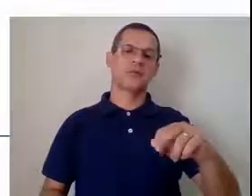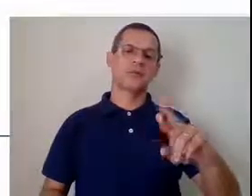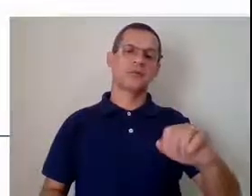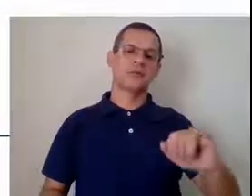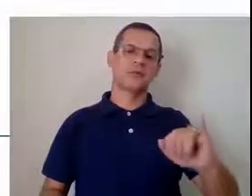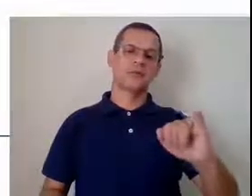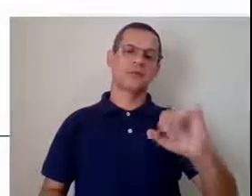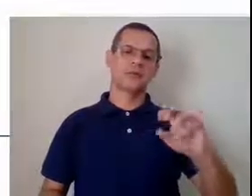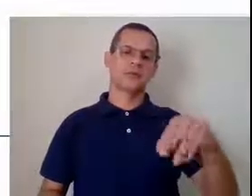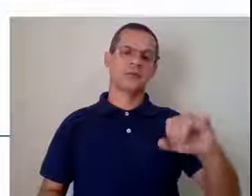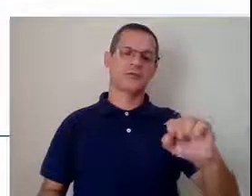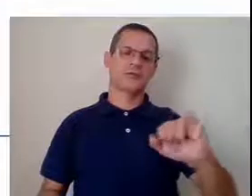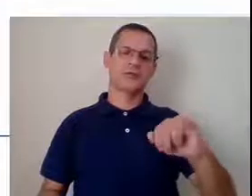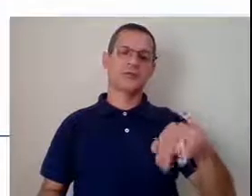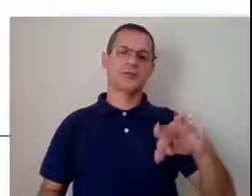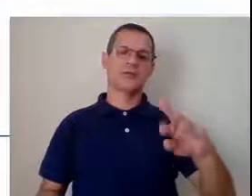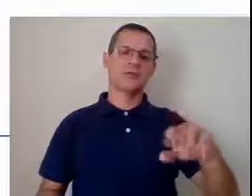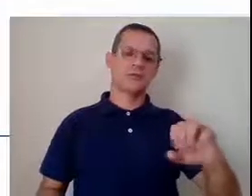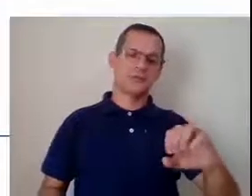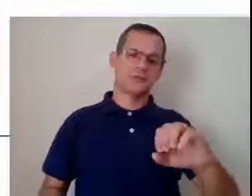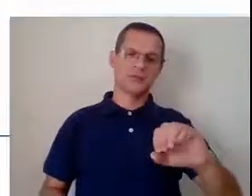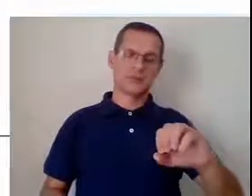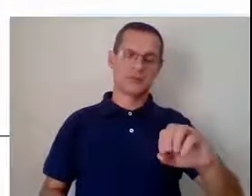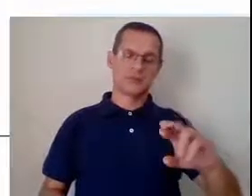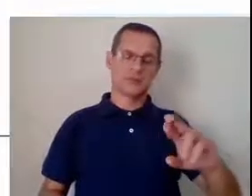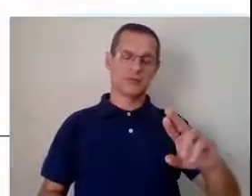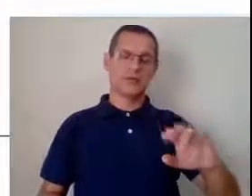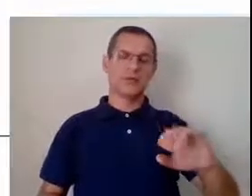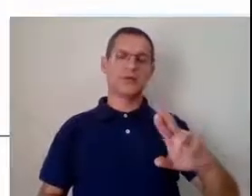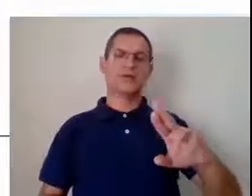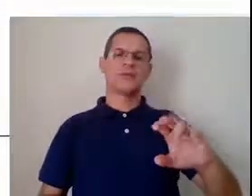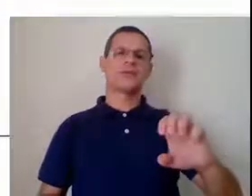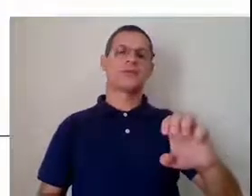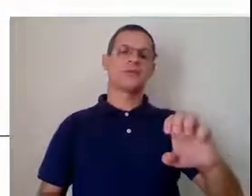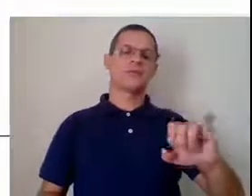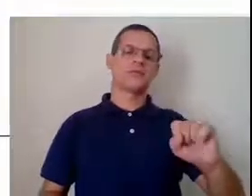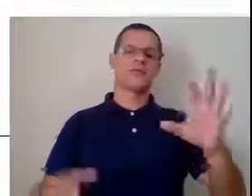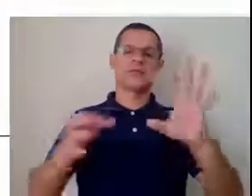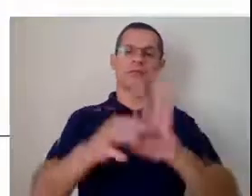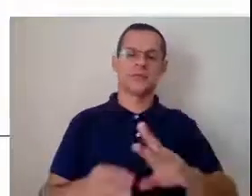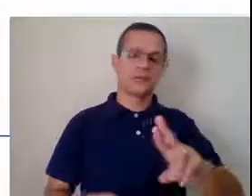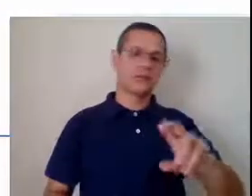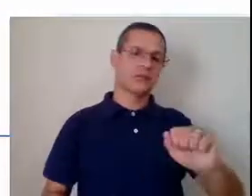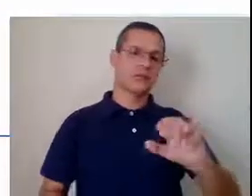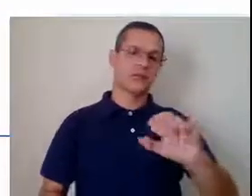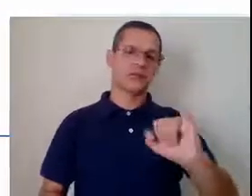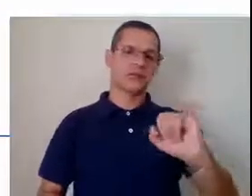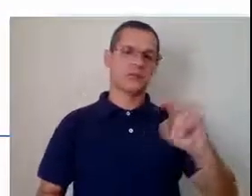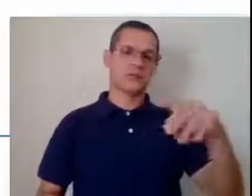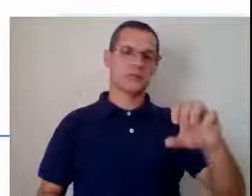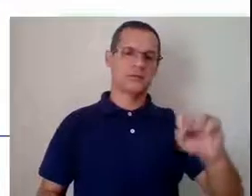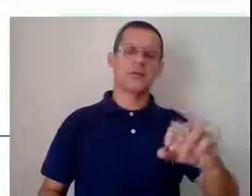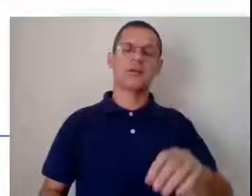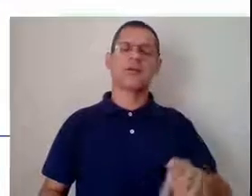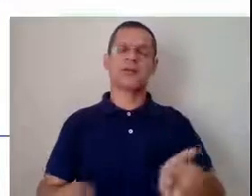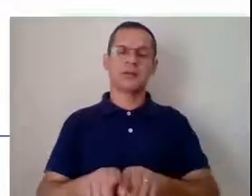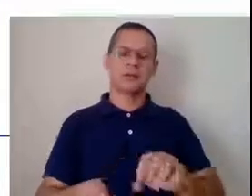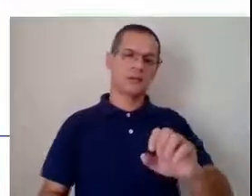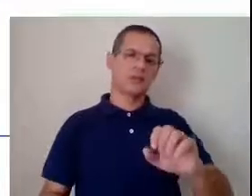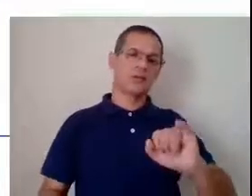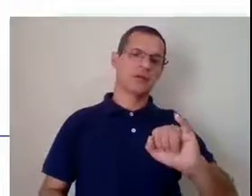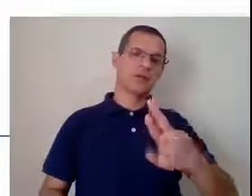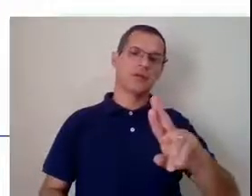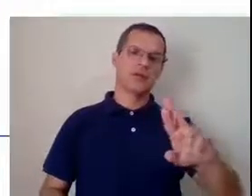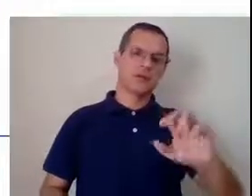com os reais é a união dos racionais com os